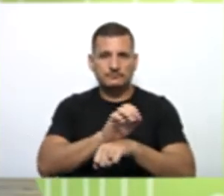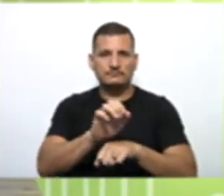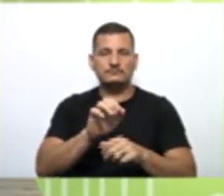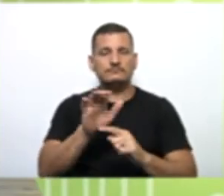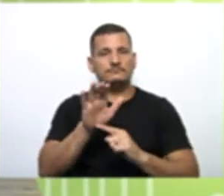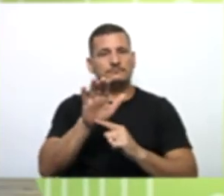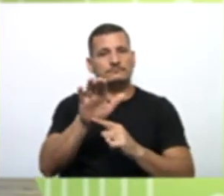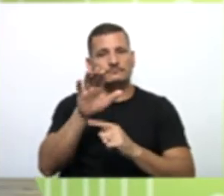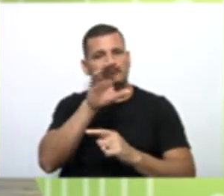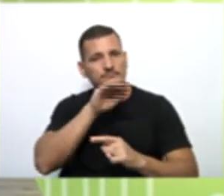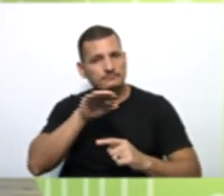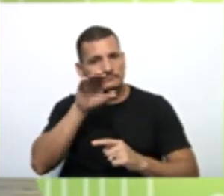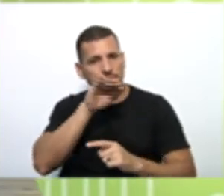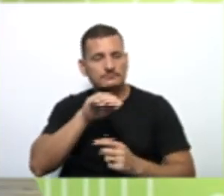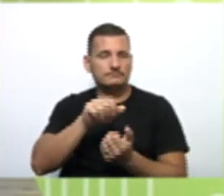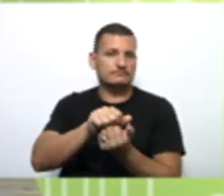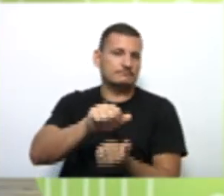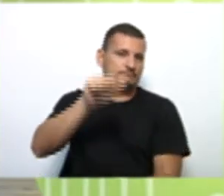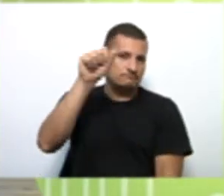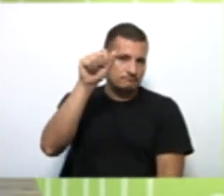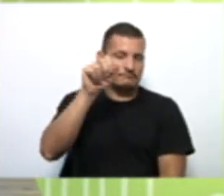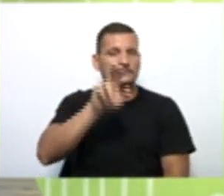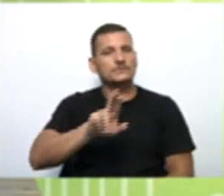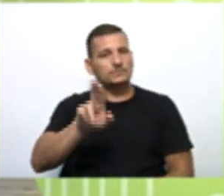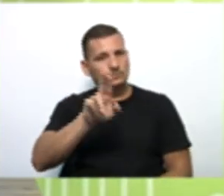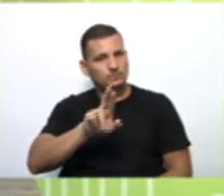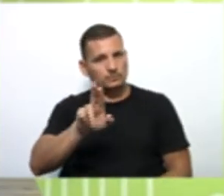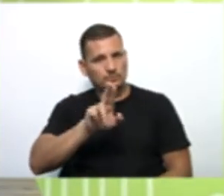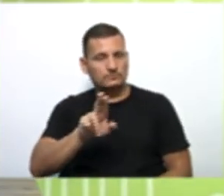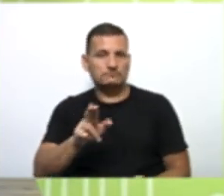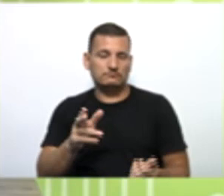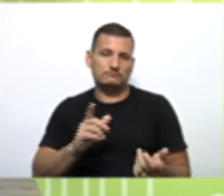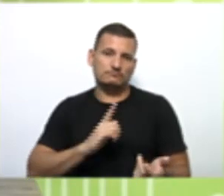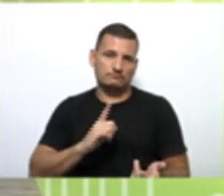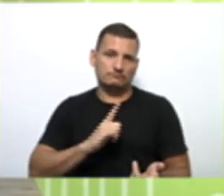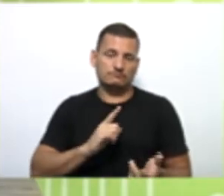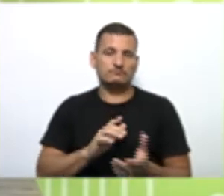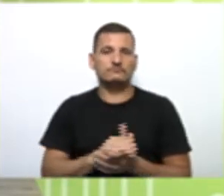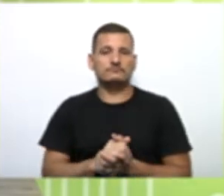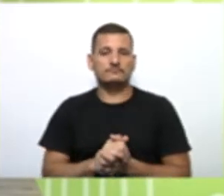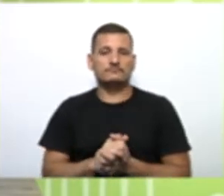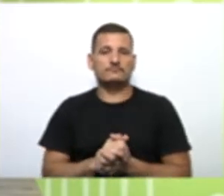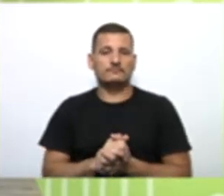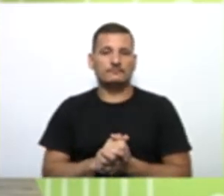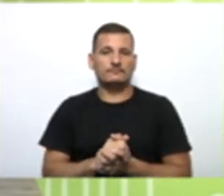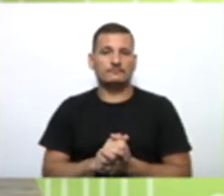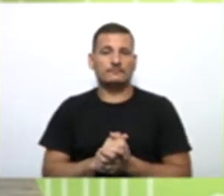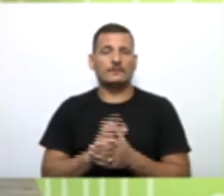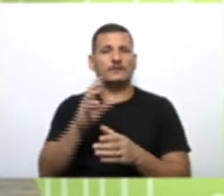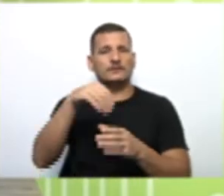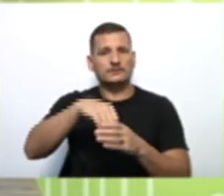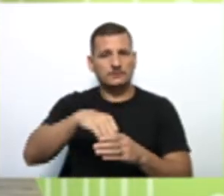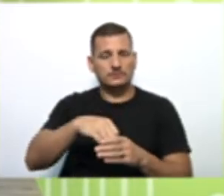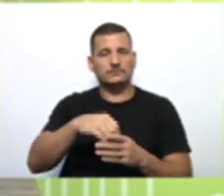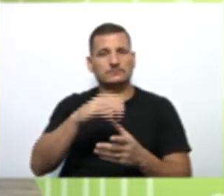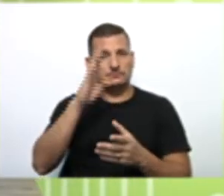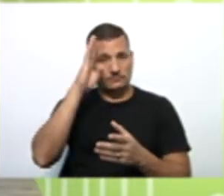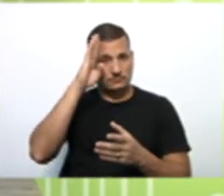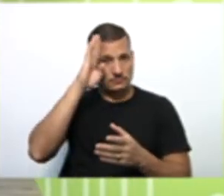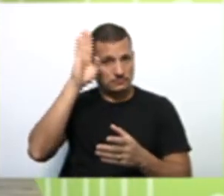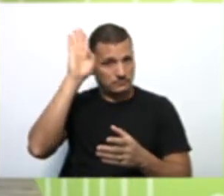apresentação oral, como um banner, que costuma usar muito hoje na academia, né, nas instituições de ensino, para apresentar um